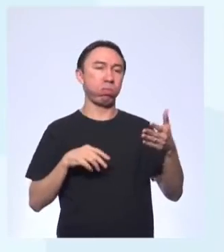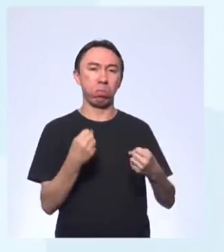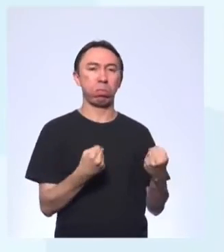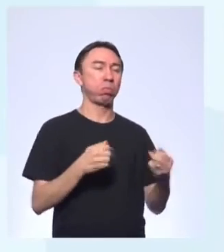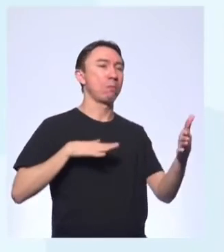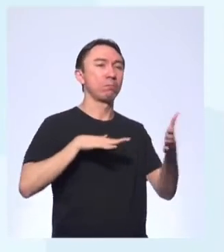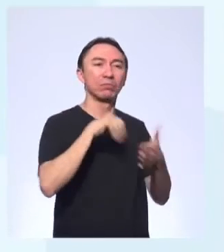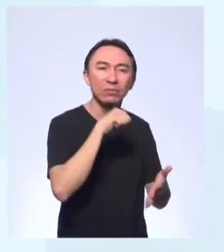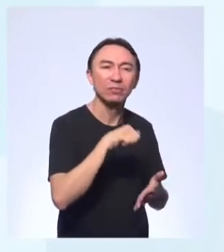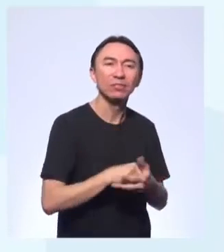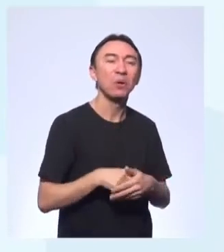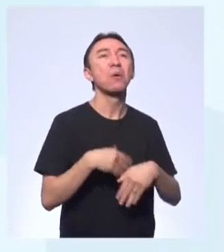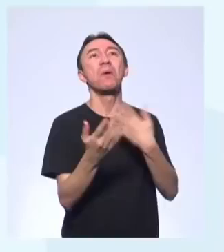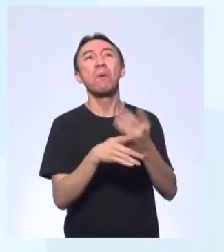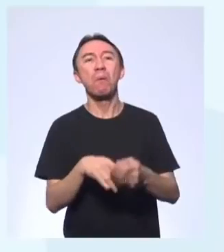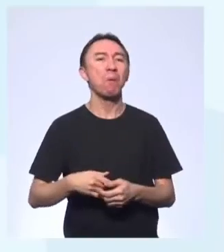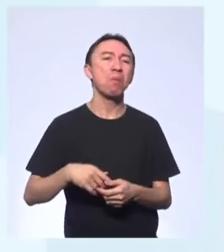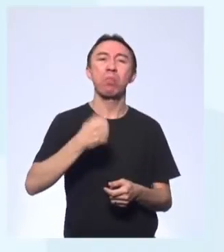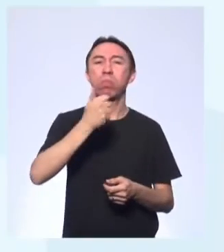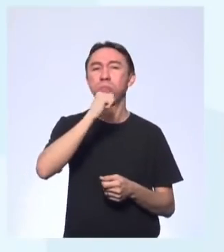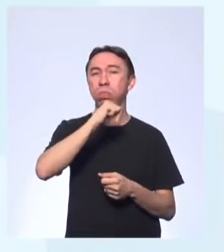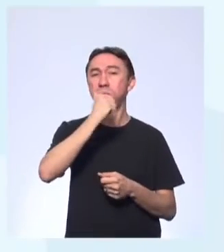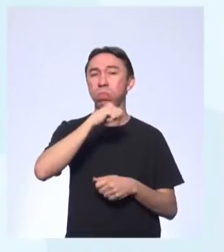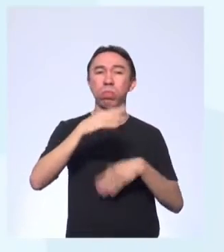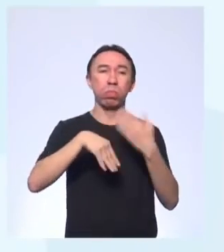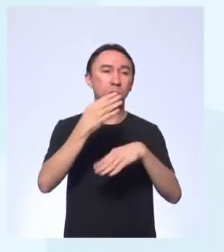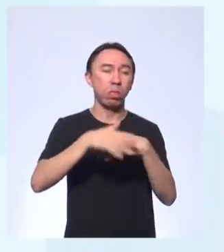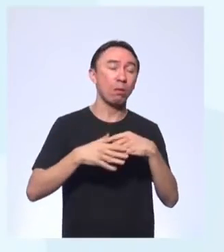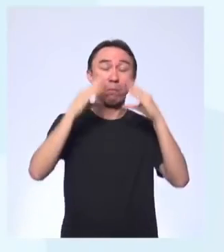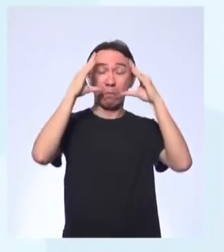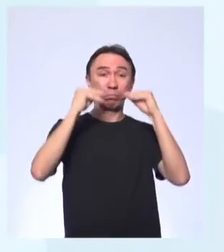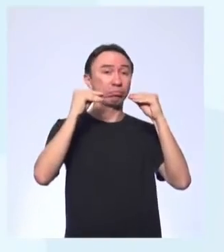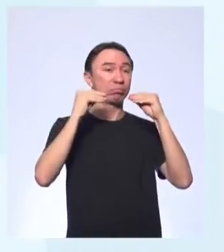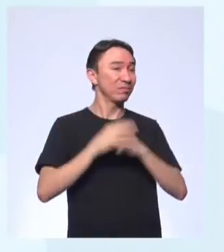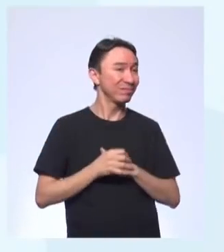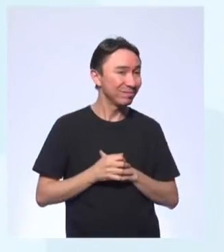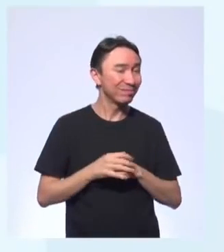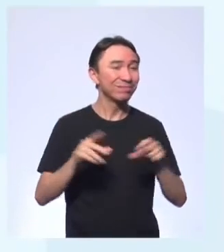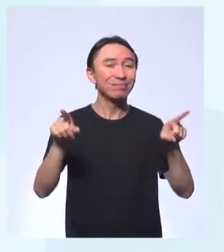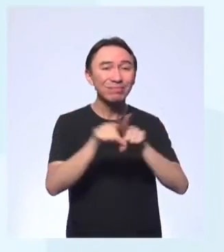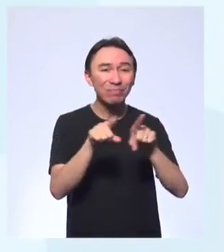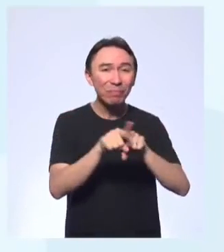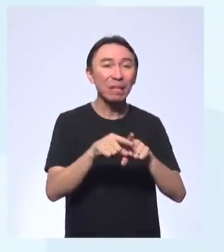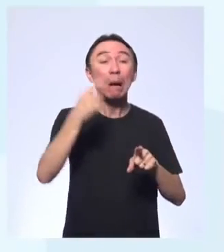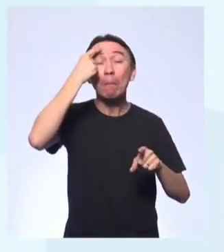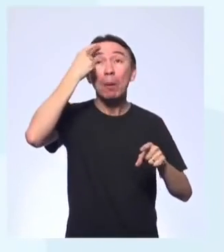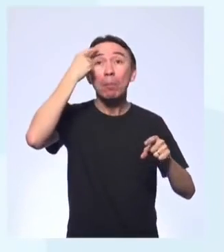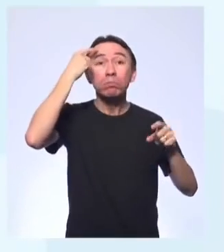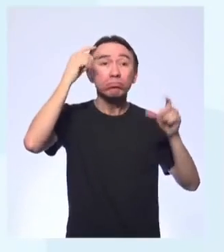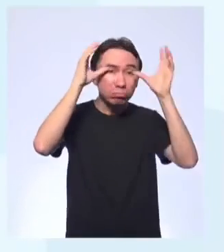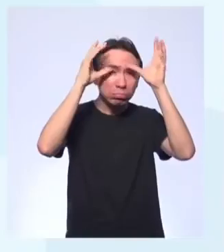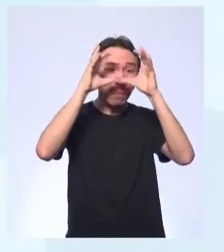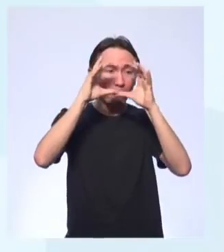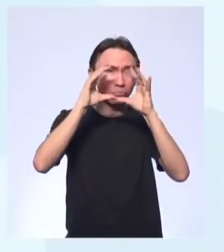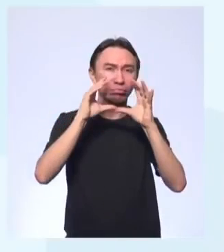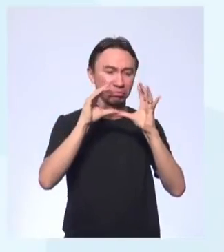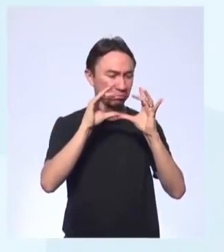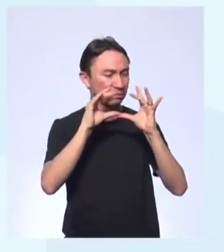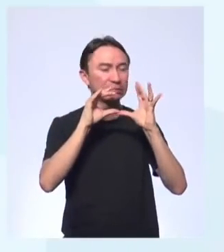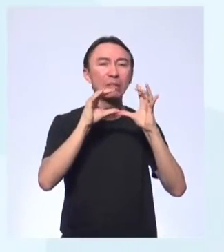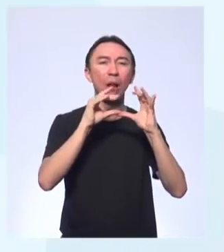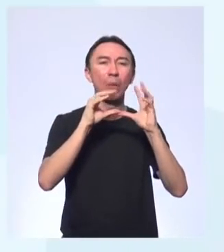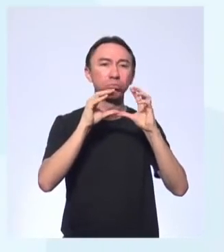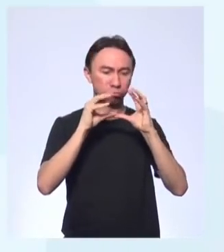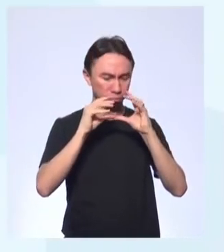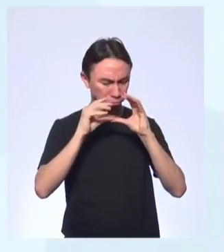isso. Fora que afeta diretamente aí o desenvolvimento do cérebro. Né? Então, é uma faixa etária onde ainda o